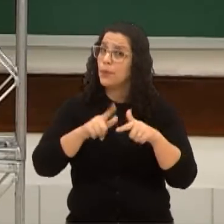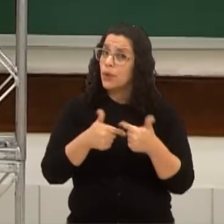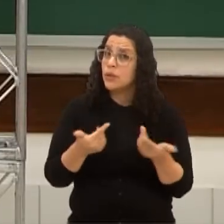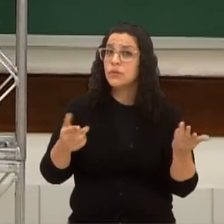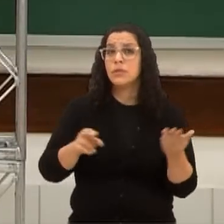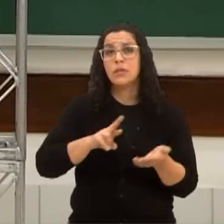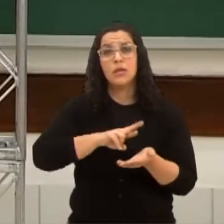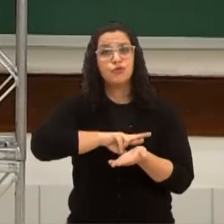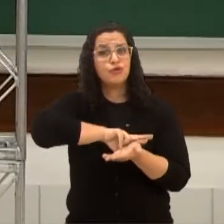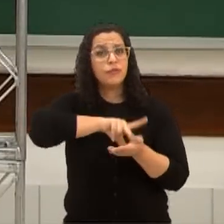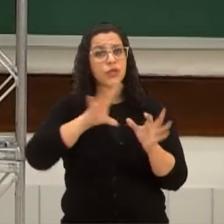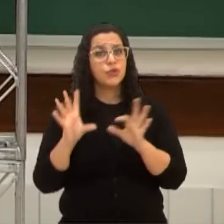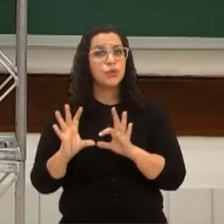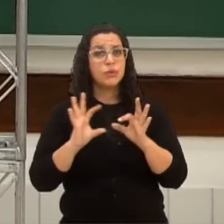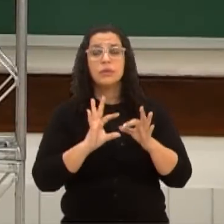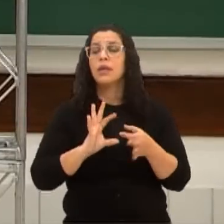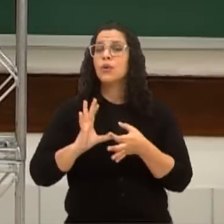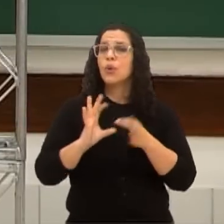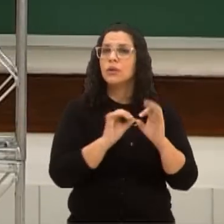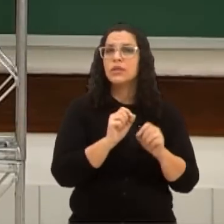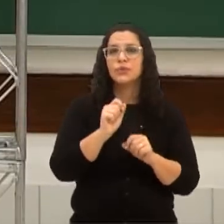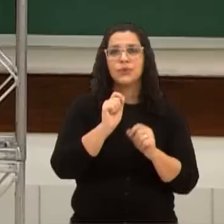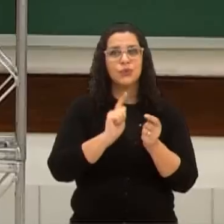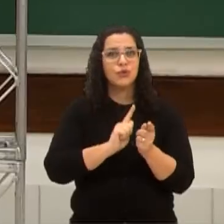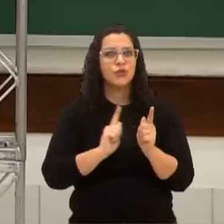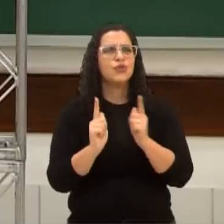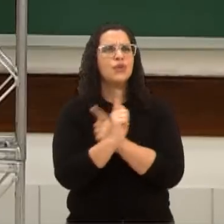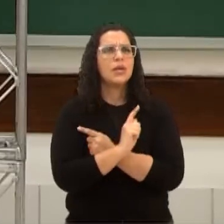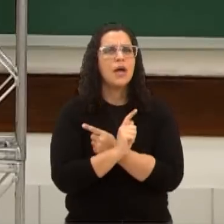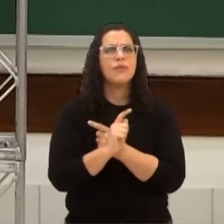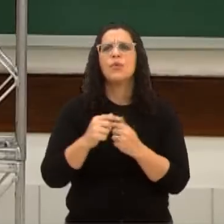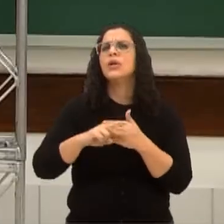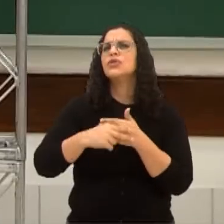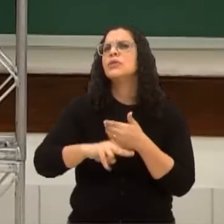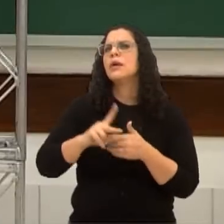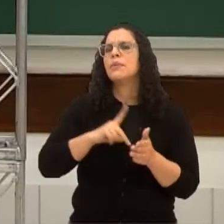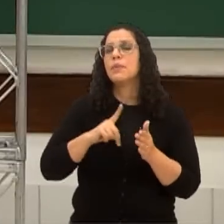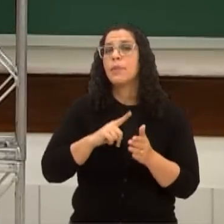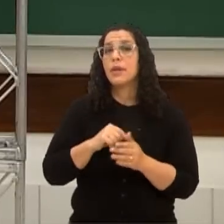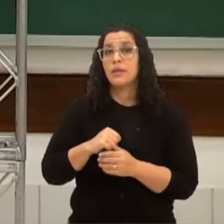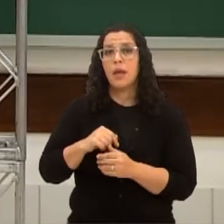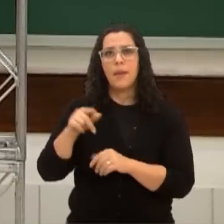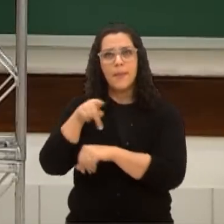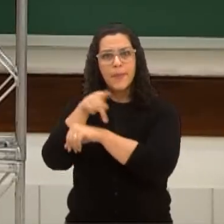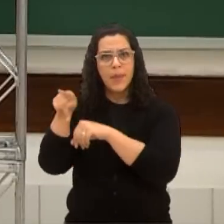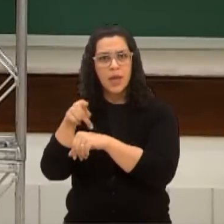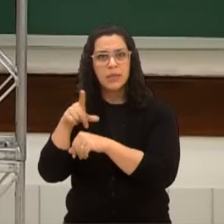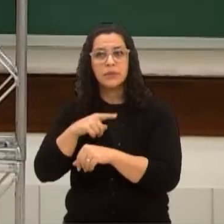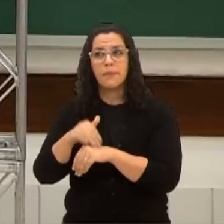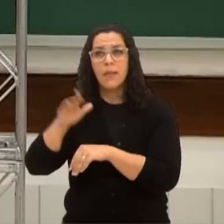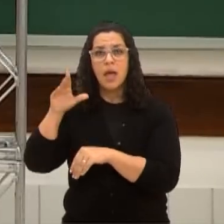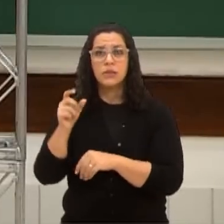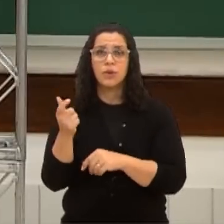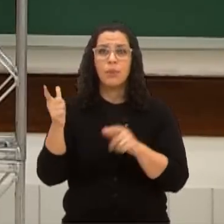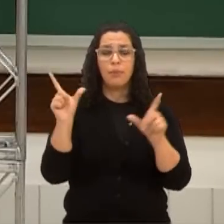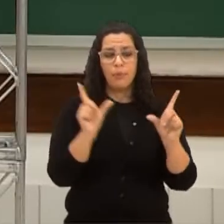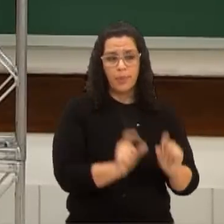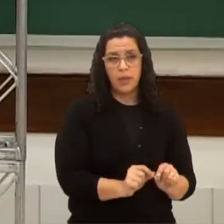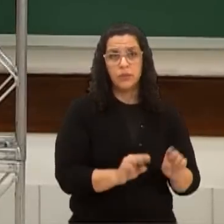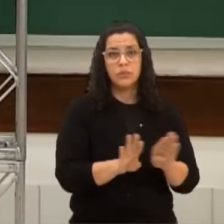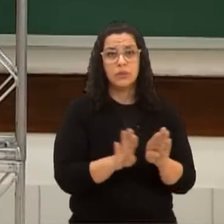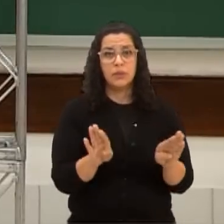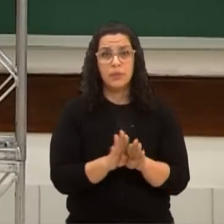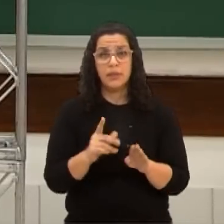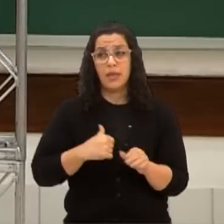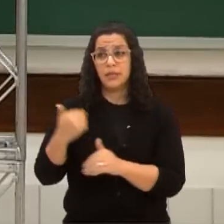para os diferentes contextos geográficos? Quais seriam as consequências para um país menos ou quais seriam as consequências para um